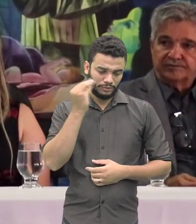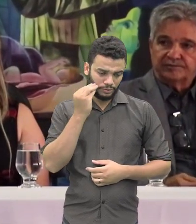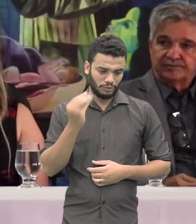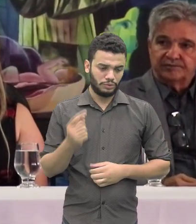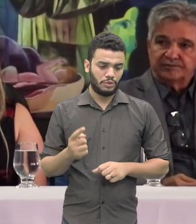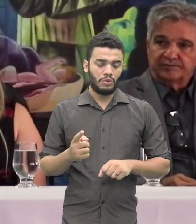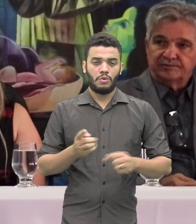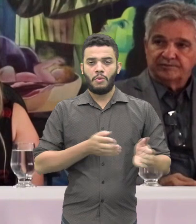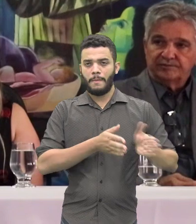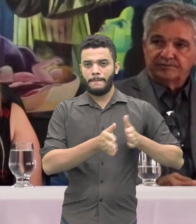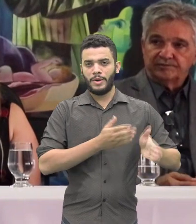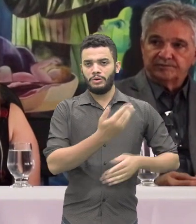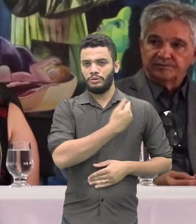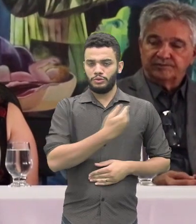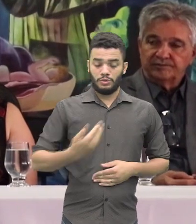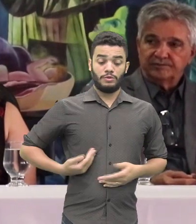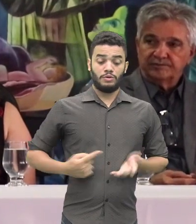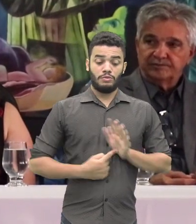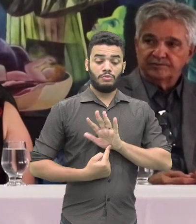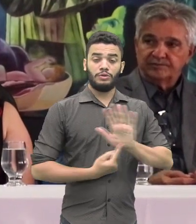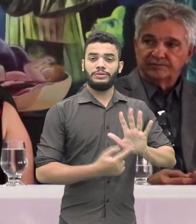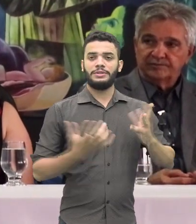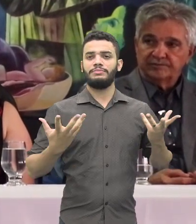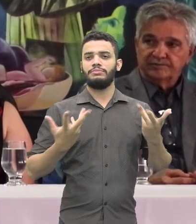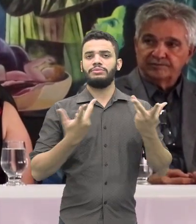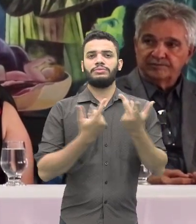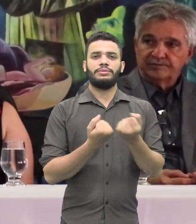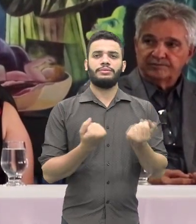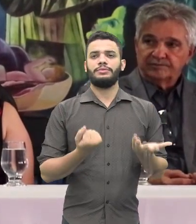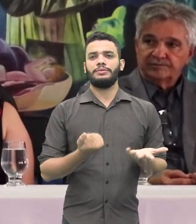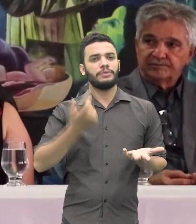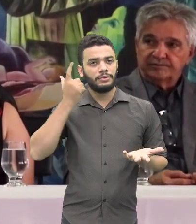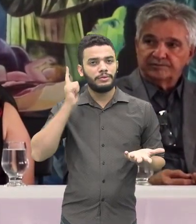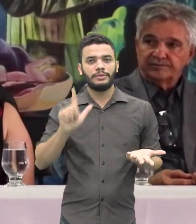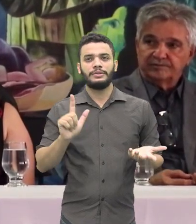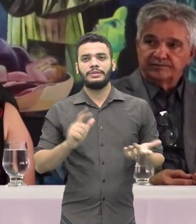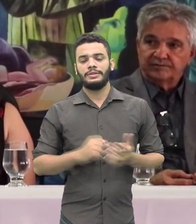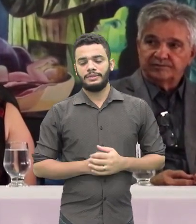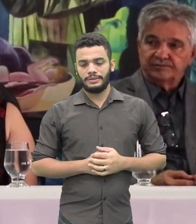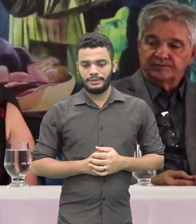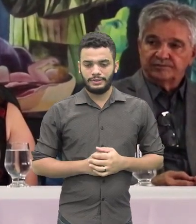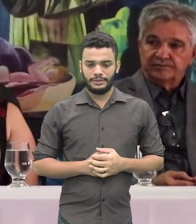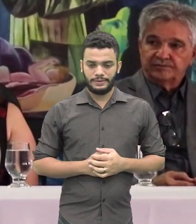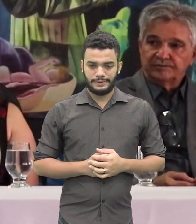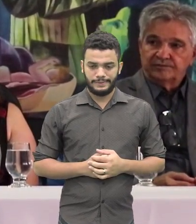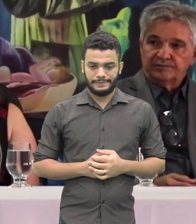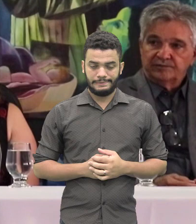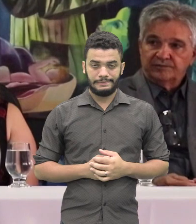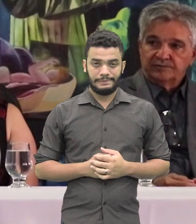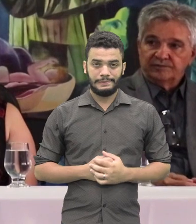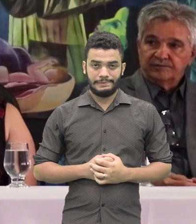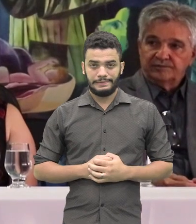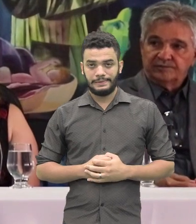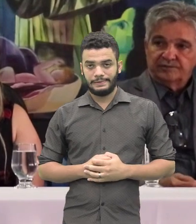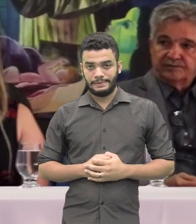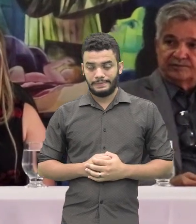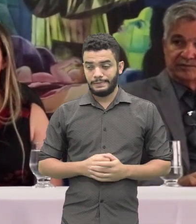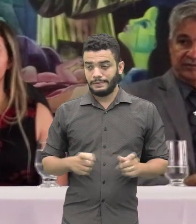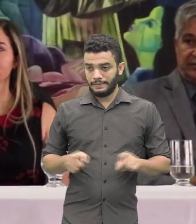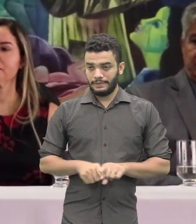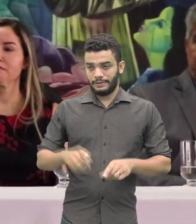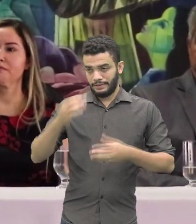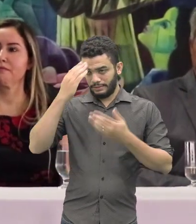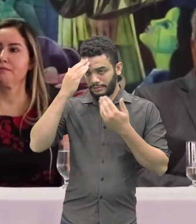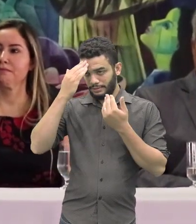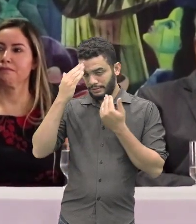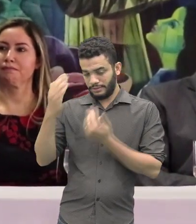trocando papéis e entrando com ações e que não vai dar em nada no final né então agradeço muito